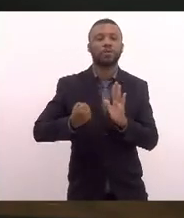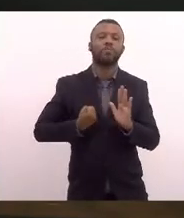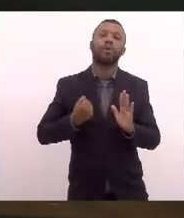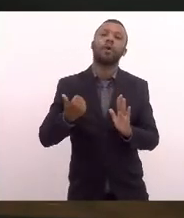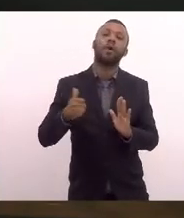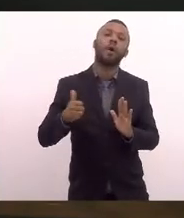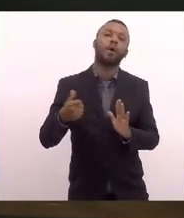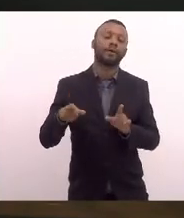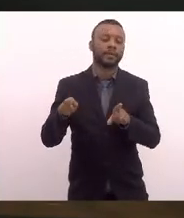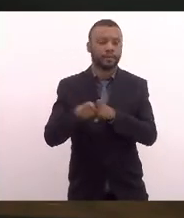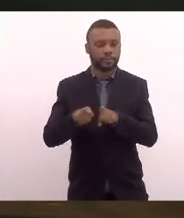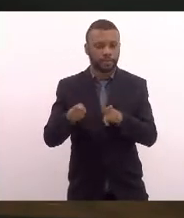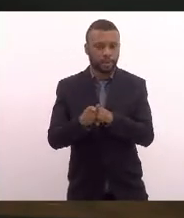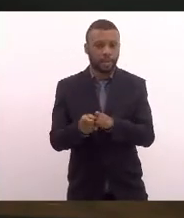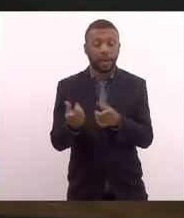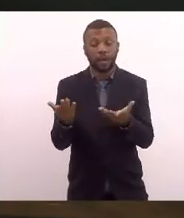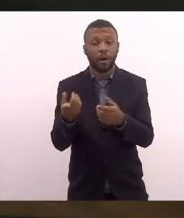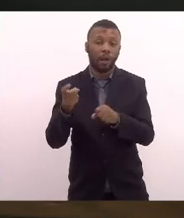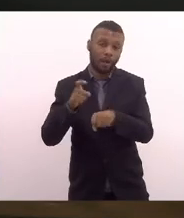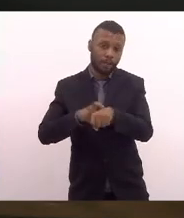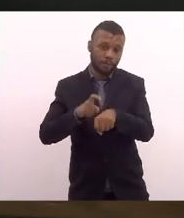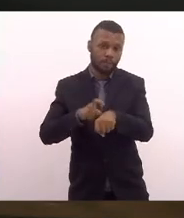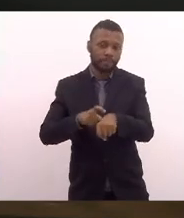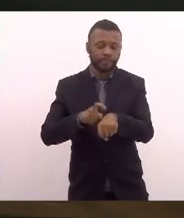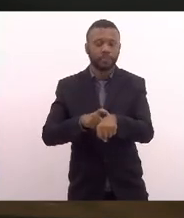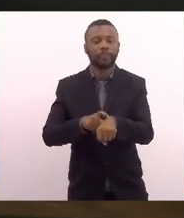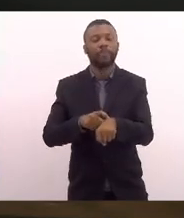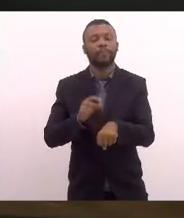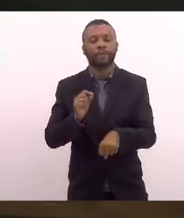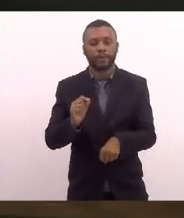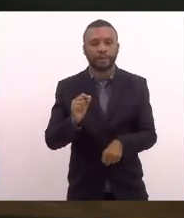um momento de